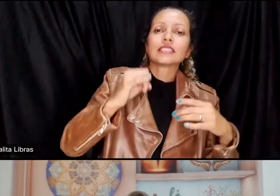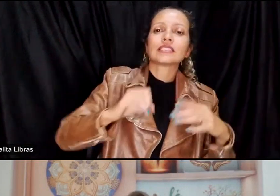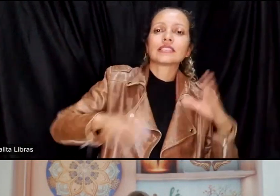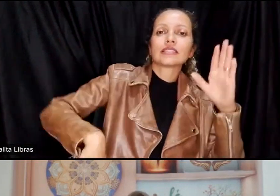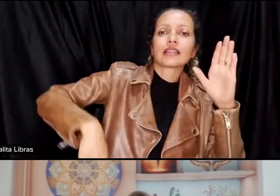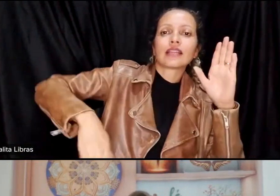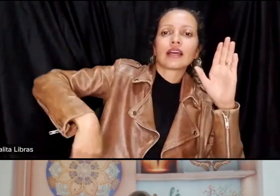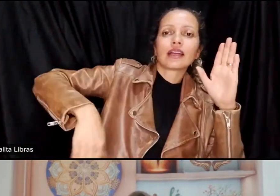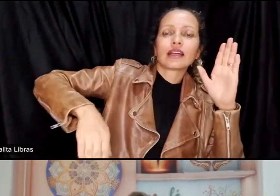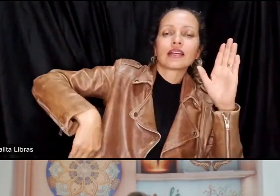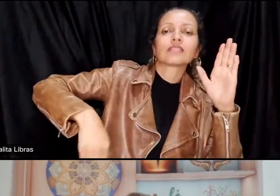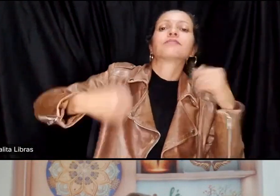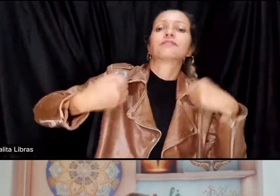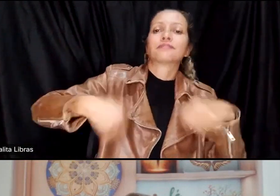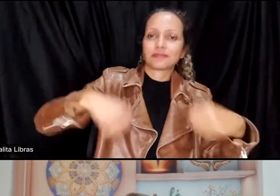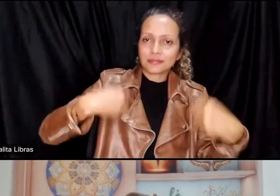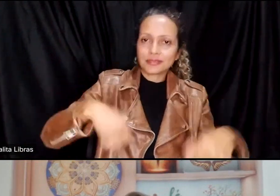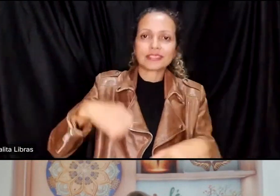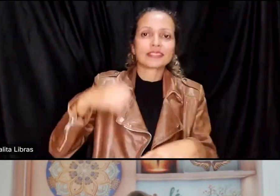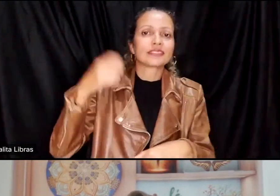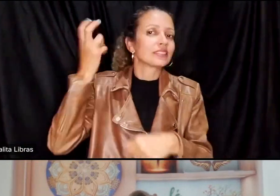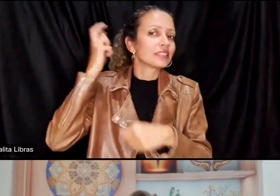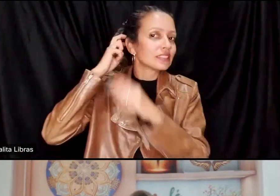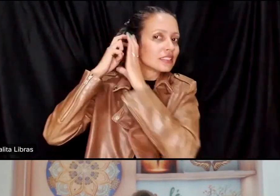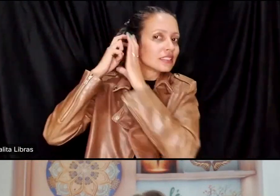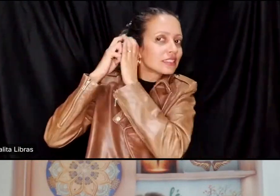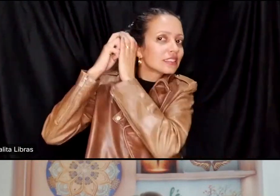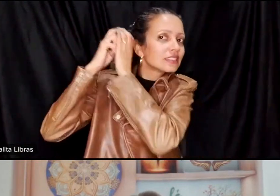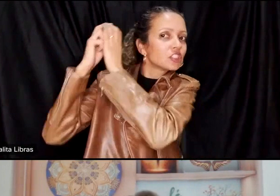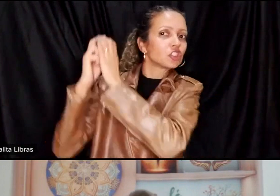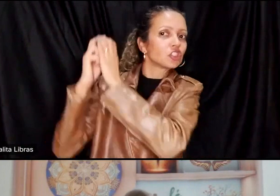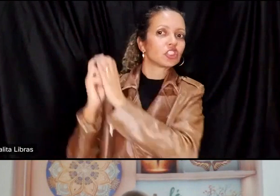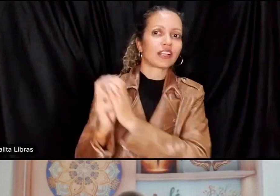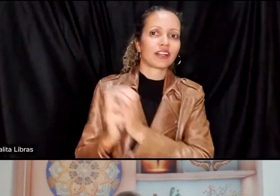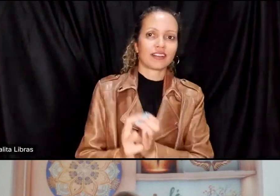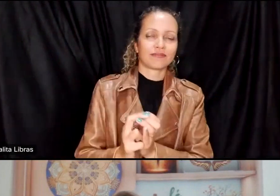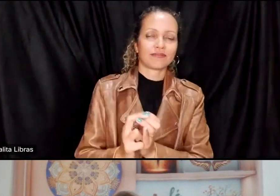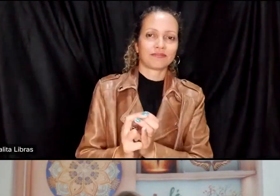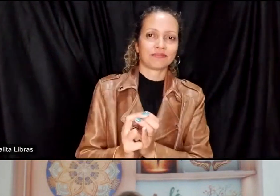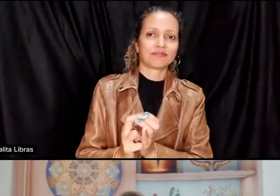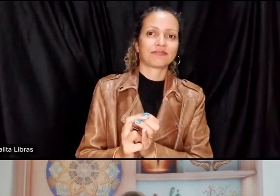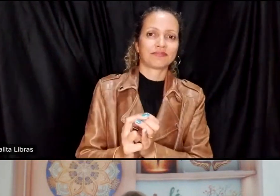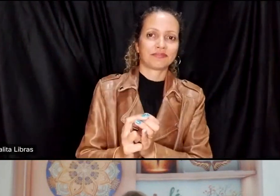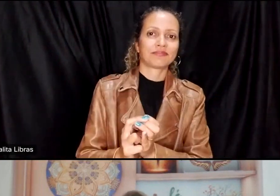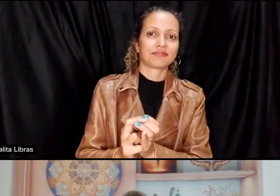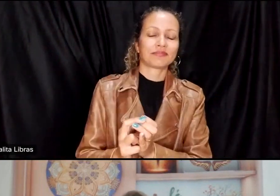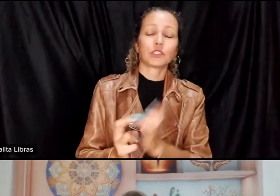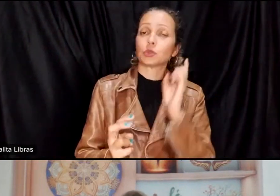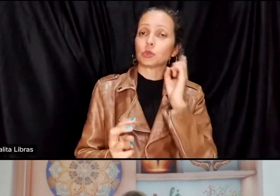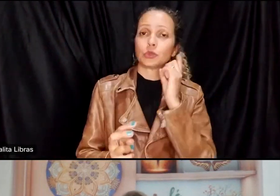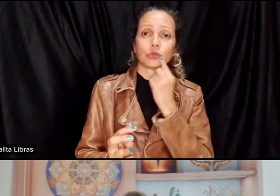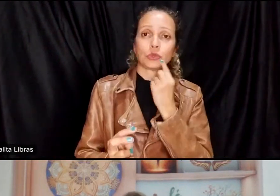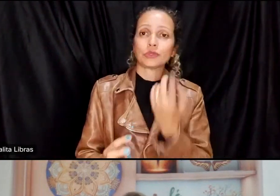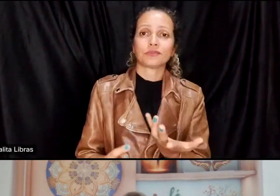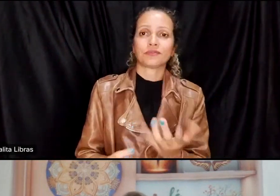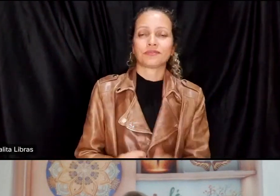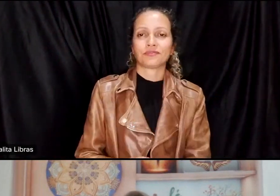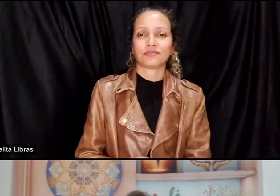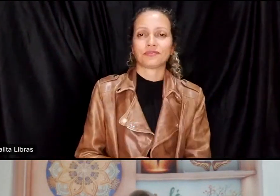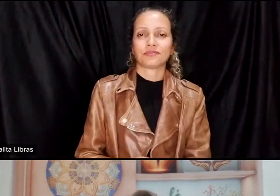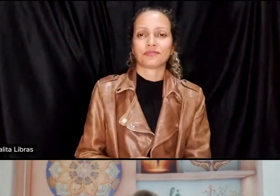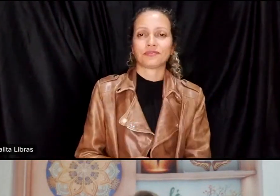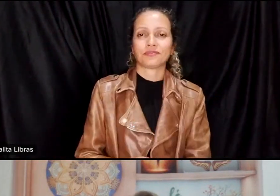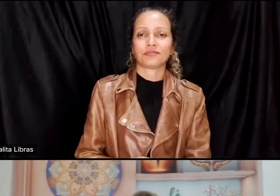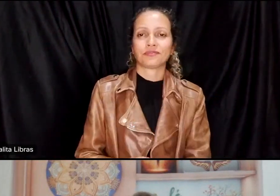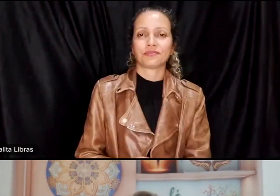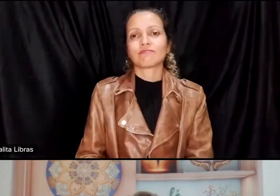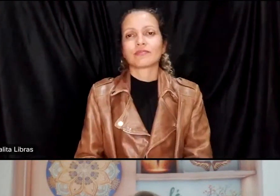Então, ele é uma prótese. E a criança, olha que interessante, que isso foi uma coisa que eu vivi, não